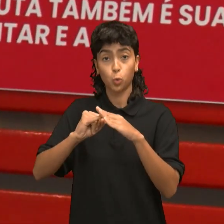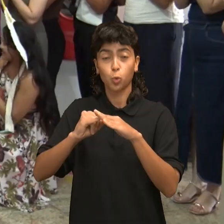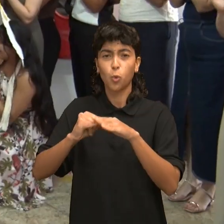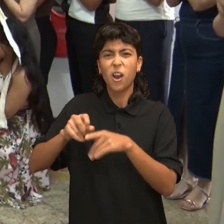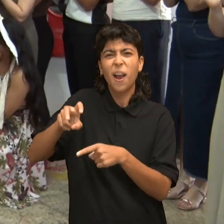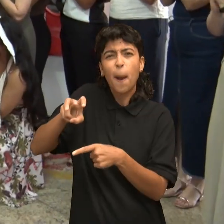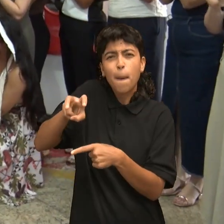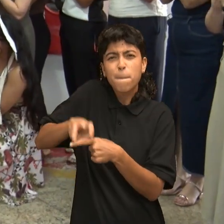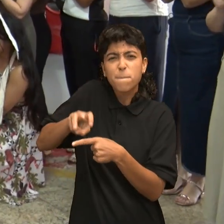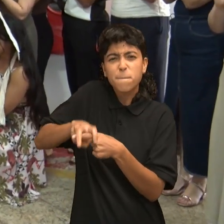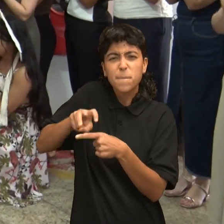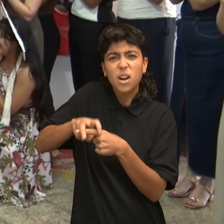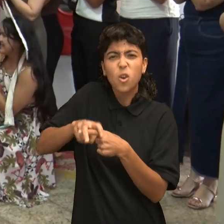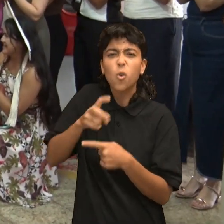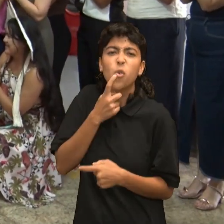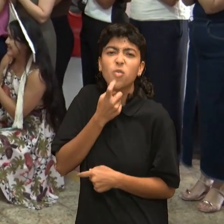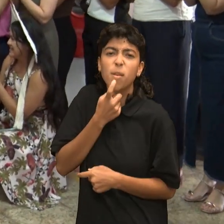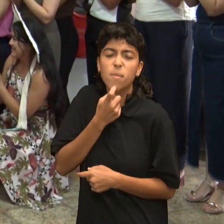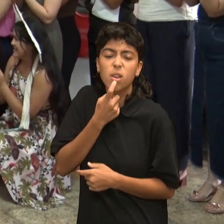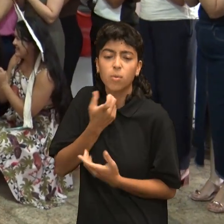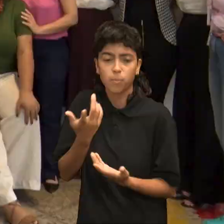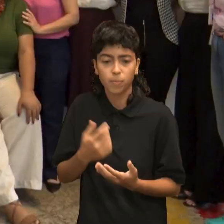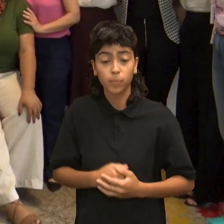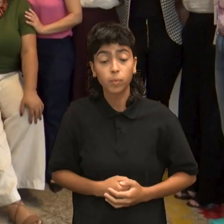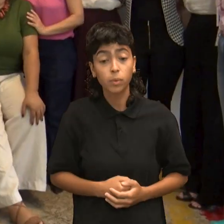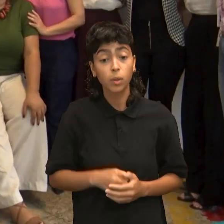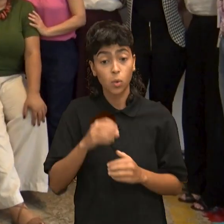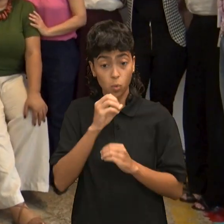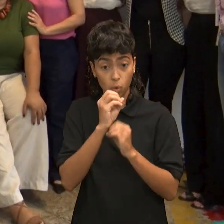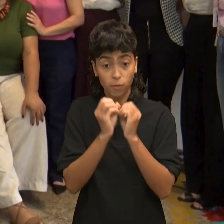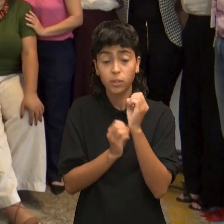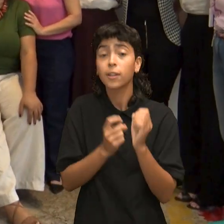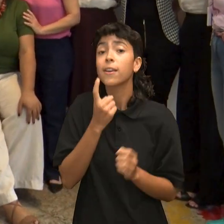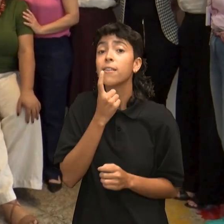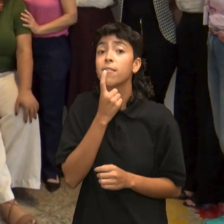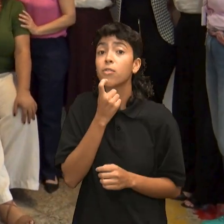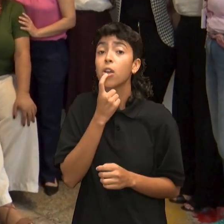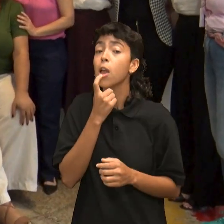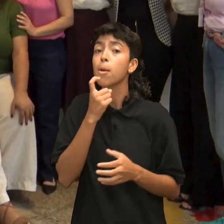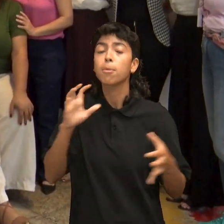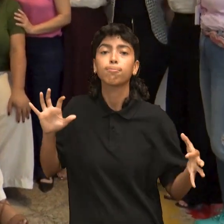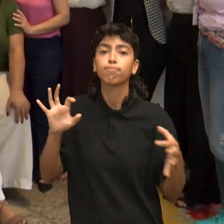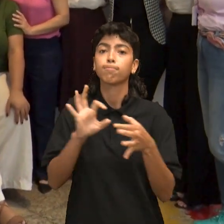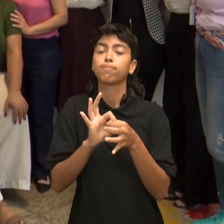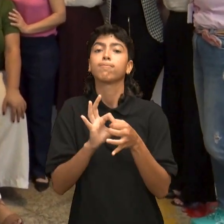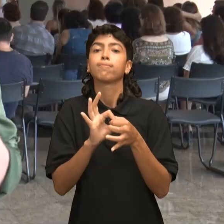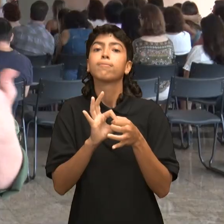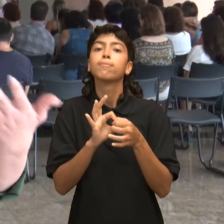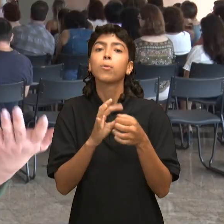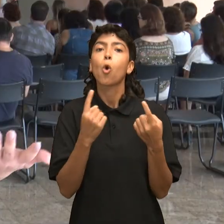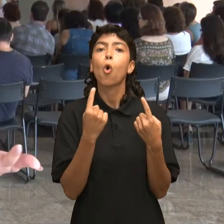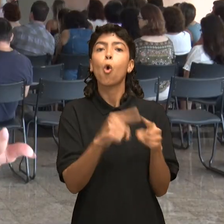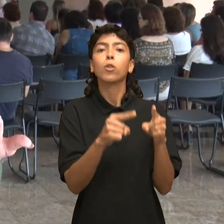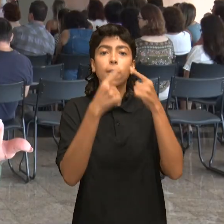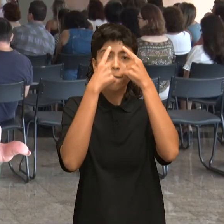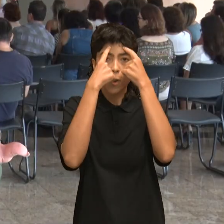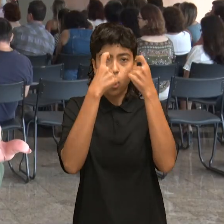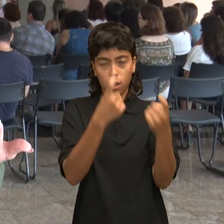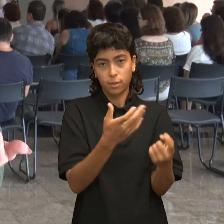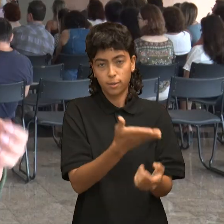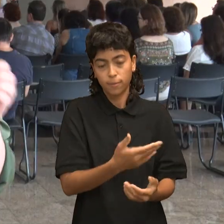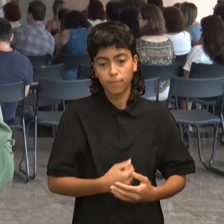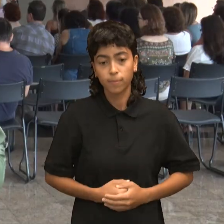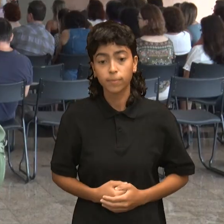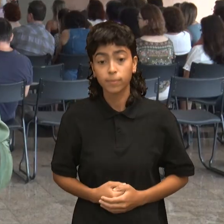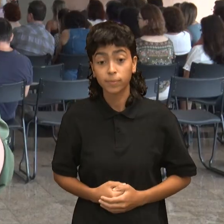conscientização e de intervenção urbana. Na UFG, o Vermelho se une ao combate à violência de gênero. A inauguração do Banco